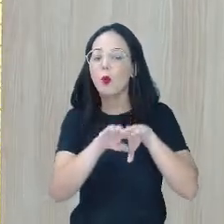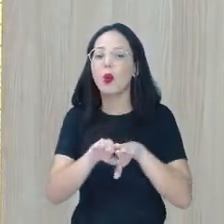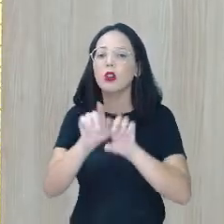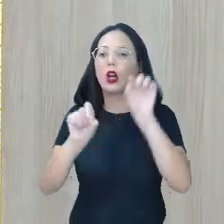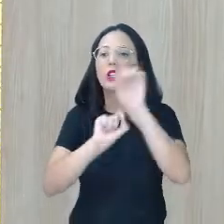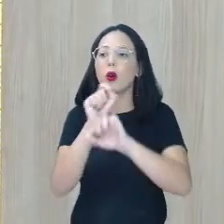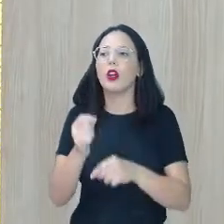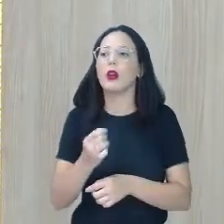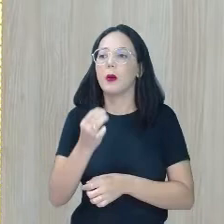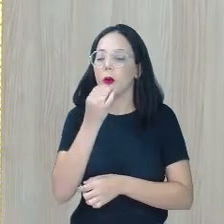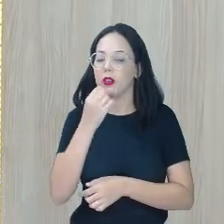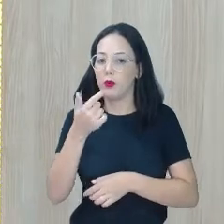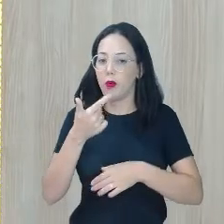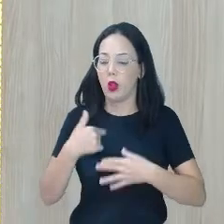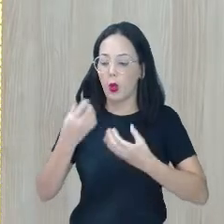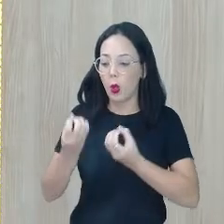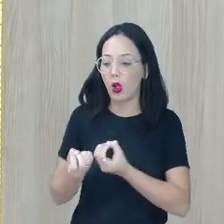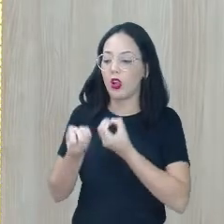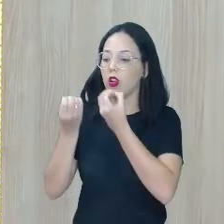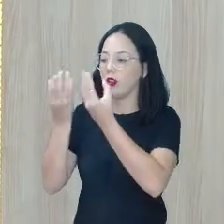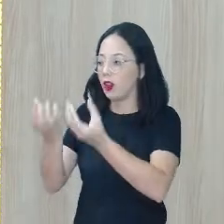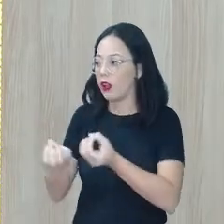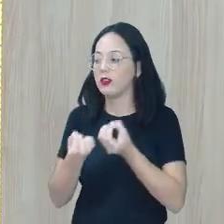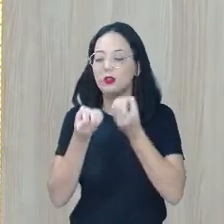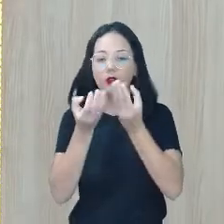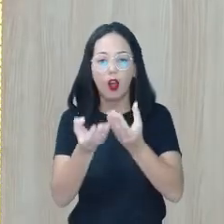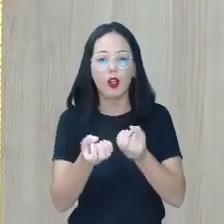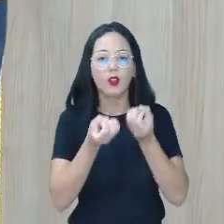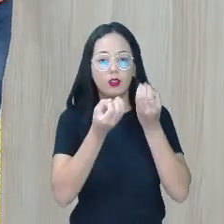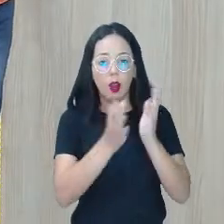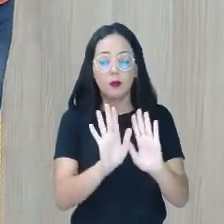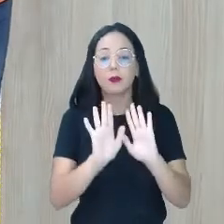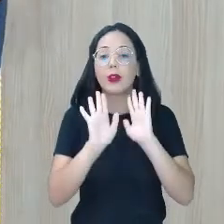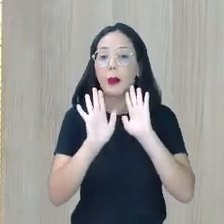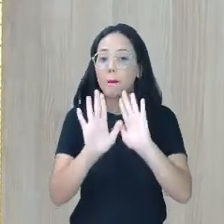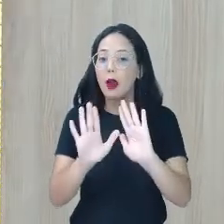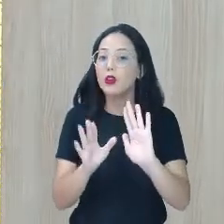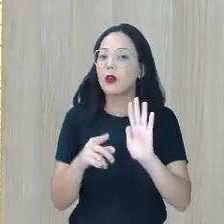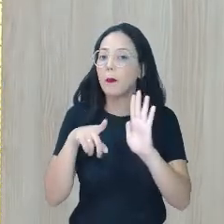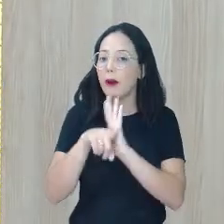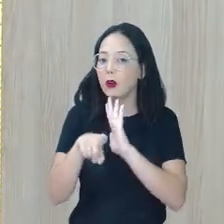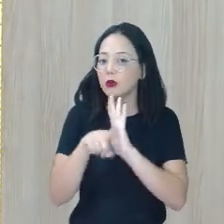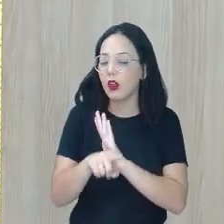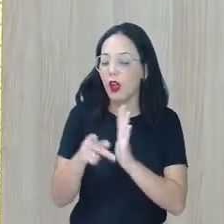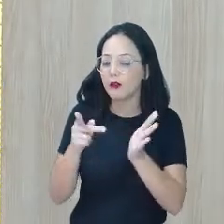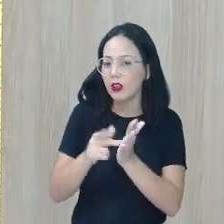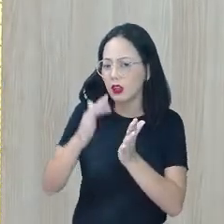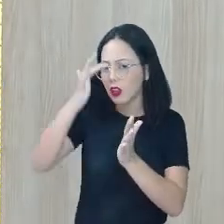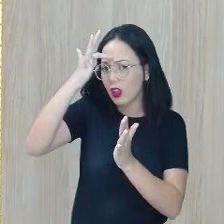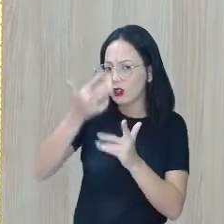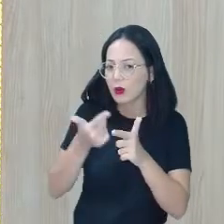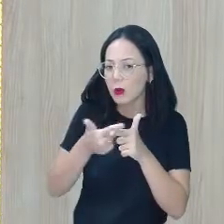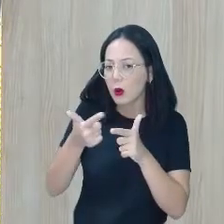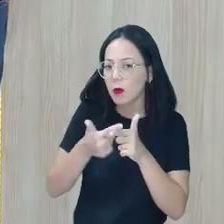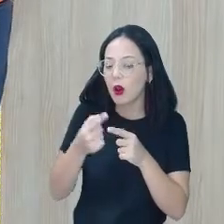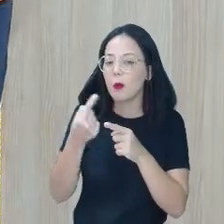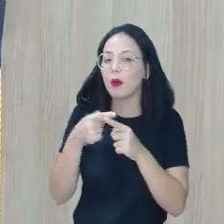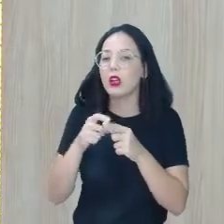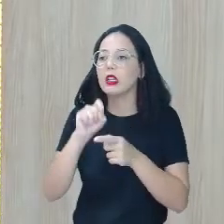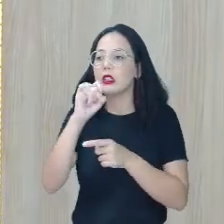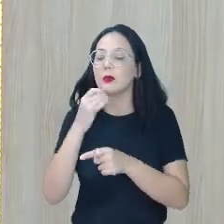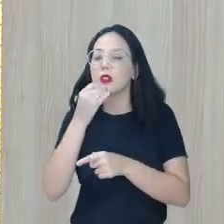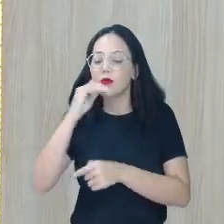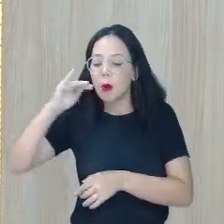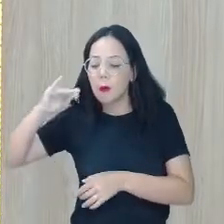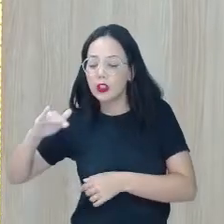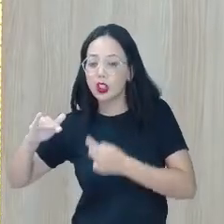né, para cada menino daquele. Mas será que isso iria resolver o problema? Porque, por exemplo, o mais